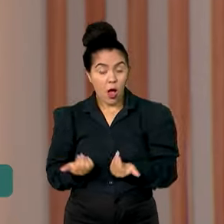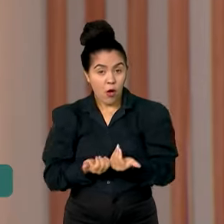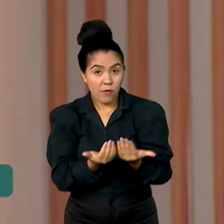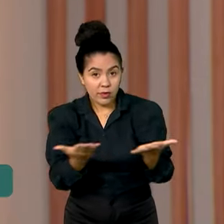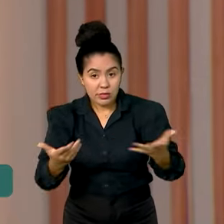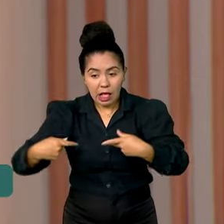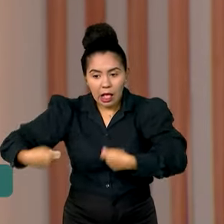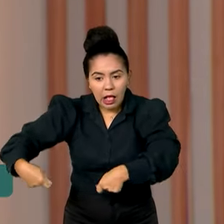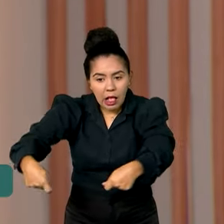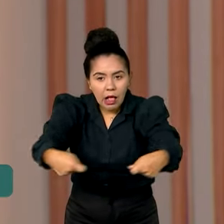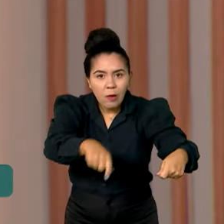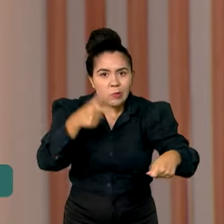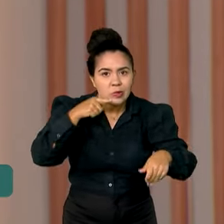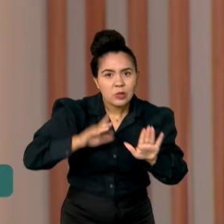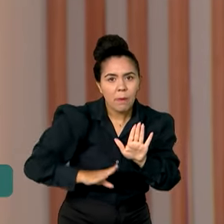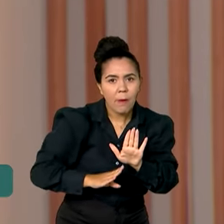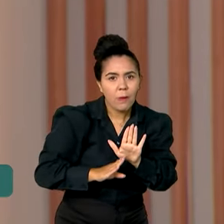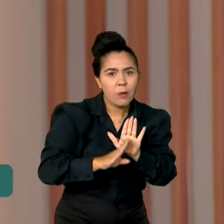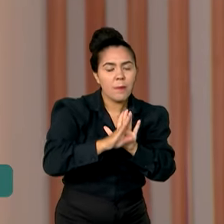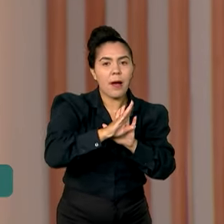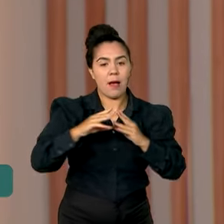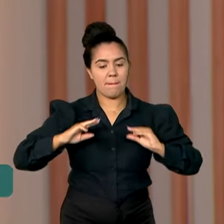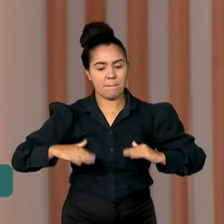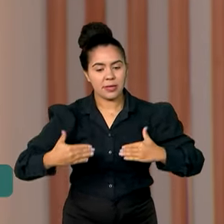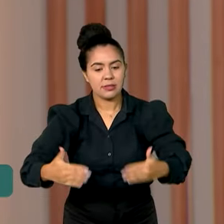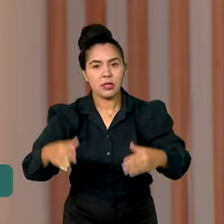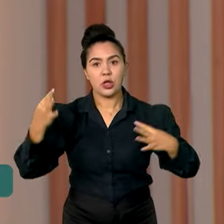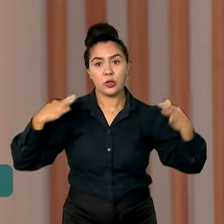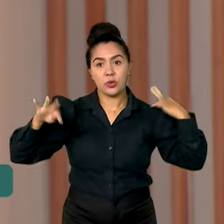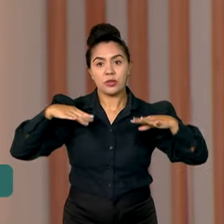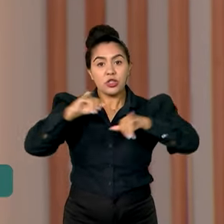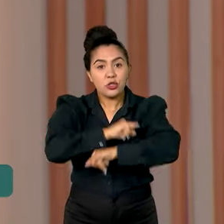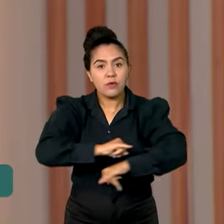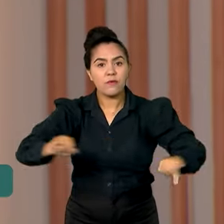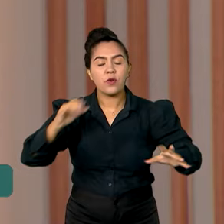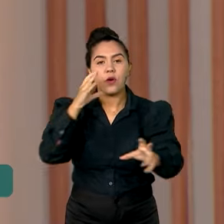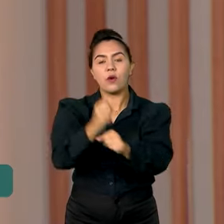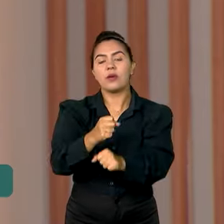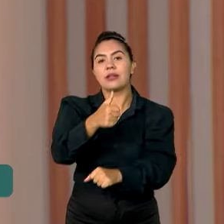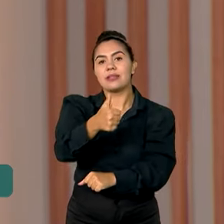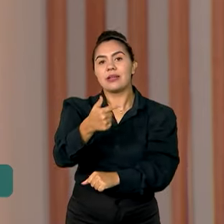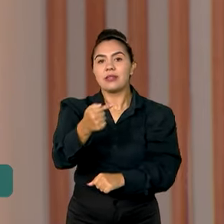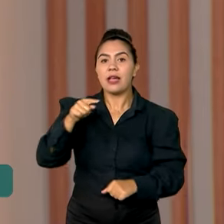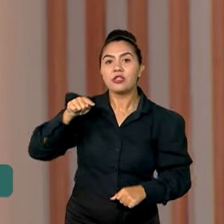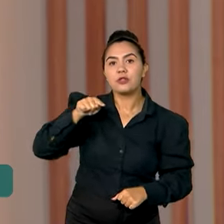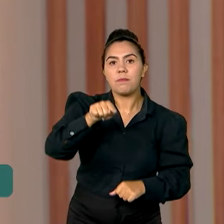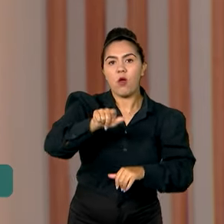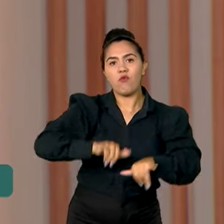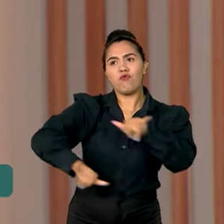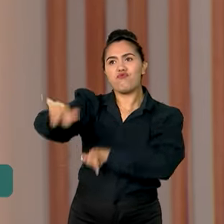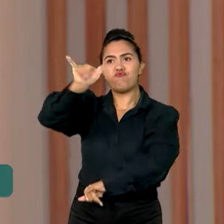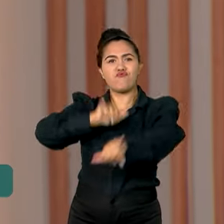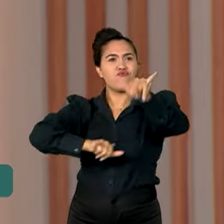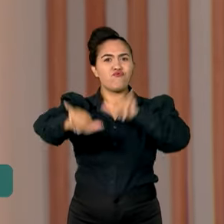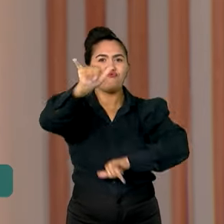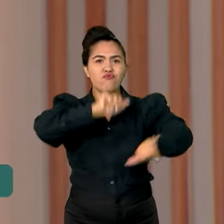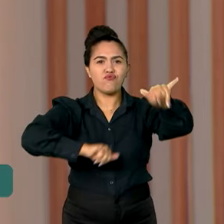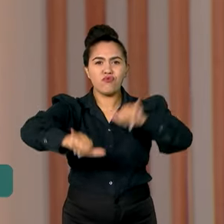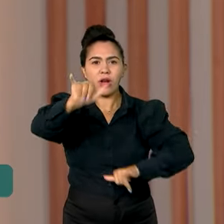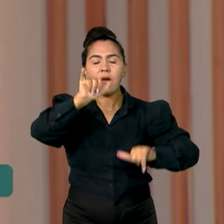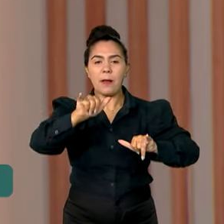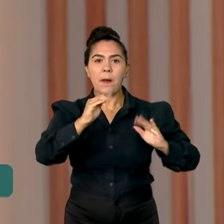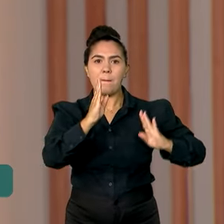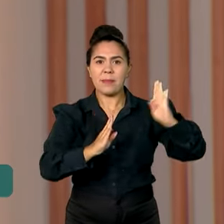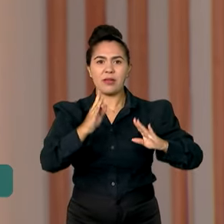demanda crescente, o Ministério do Turismo anunciou 17 mil voos adicionais para a alta temporada, conectando aí